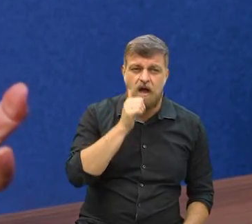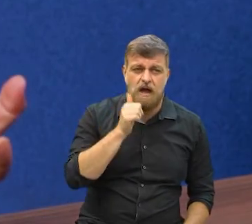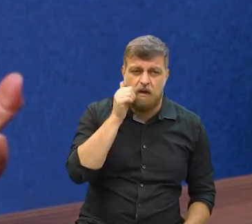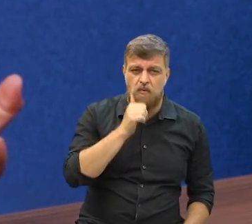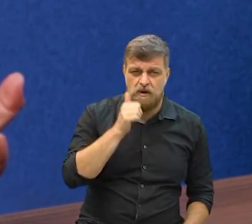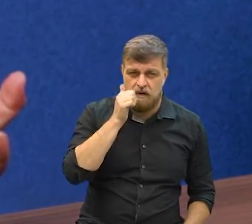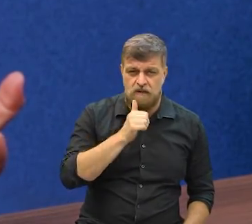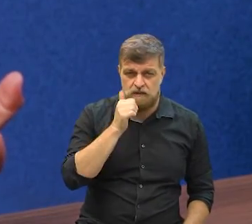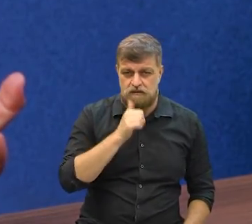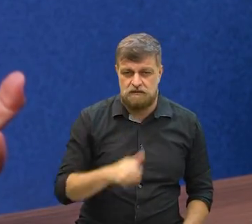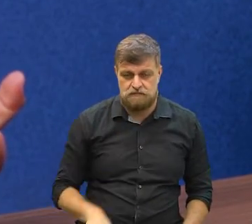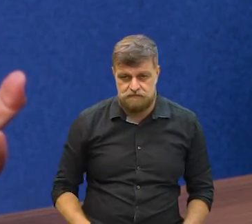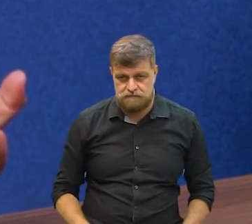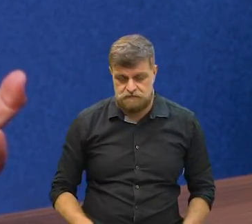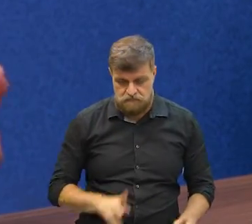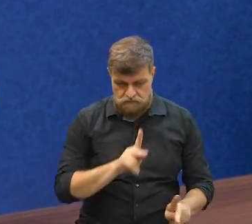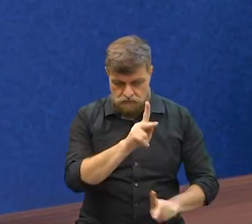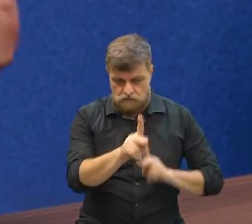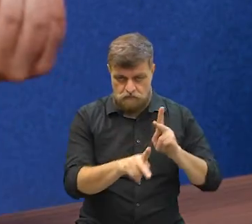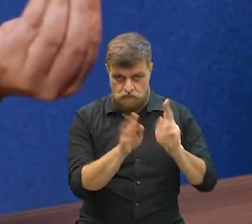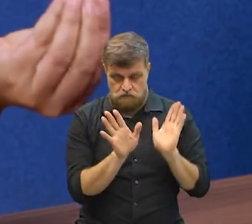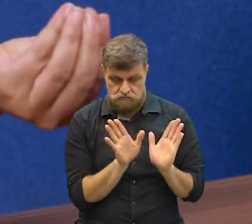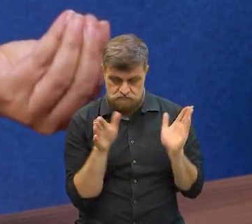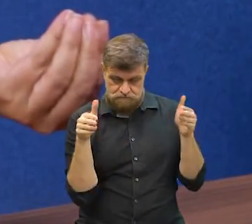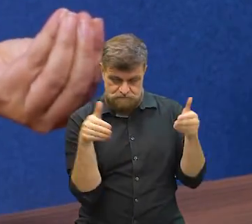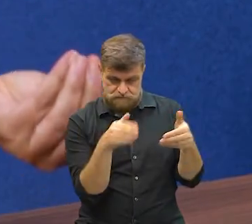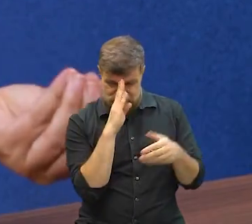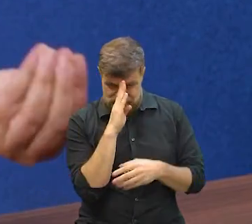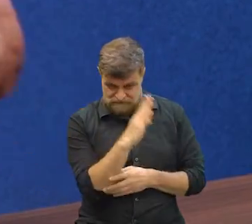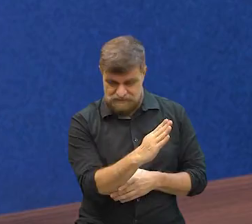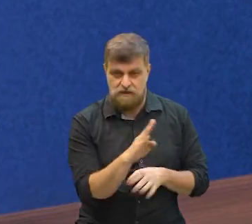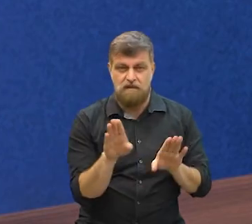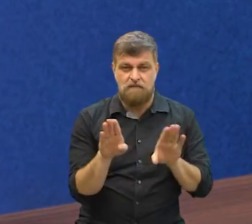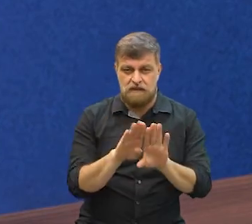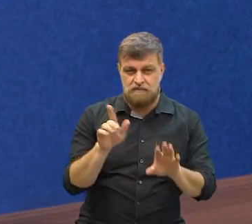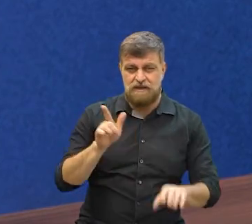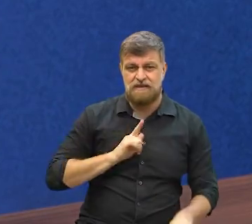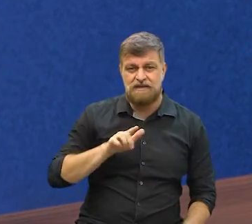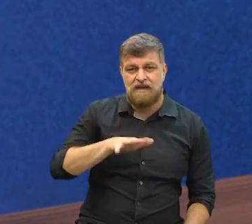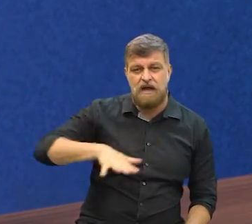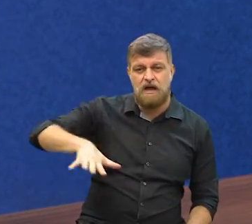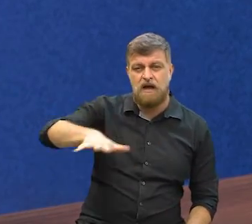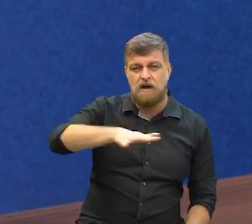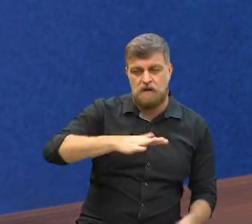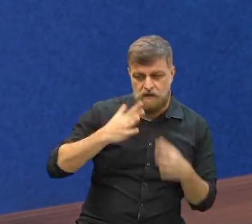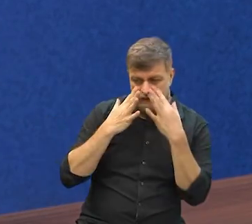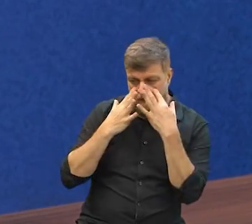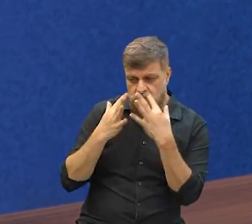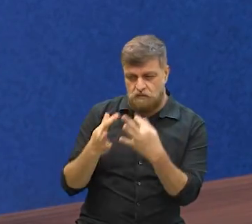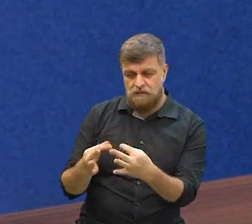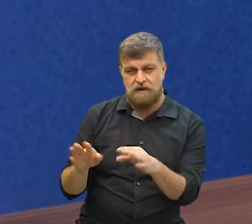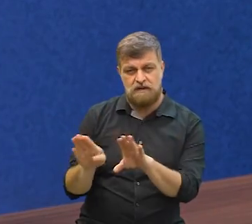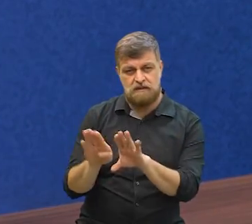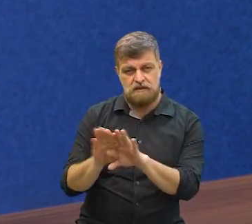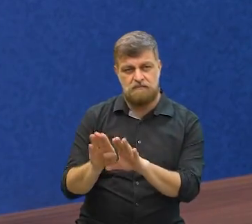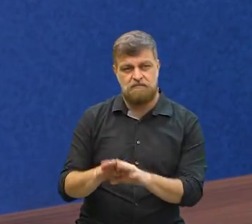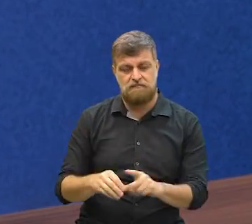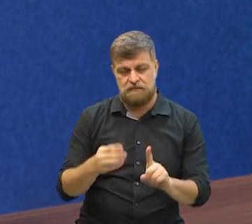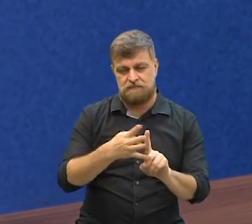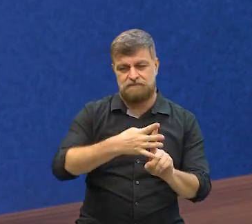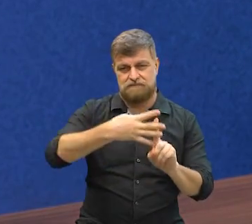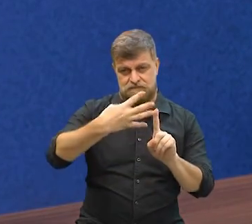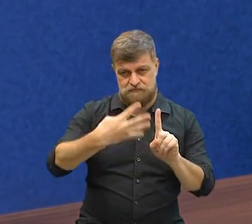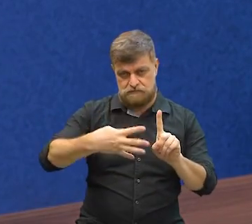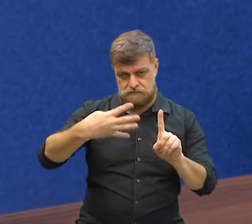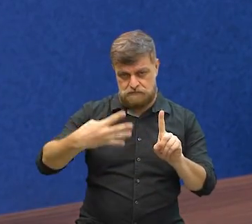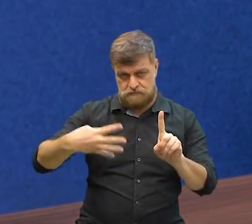é a, digamos que o público-alvo principal, mas vocês também têm um outro olhar junto ao público